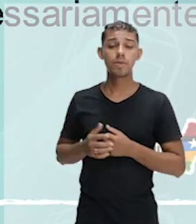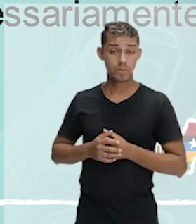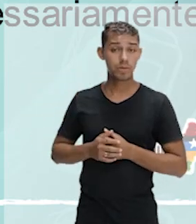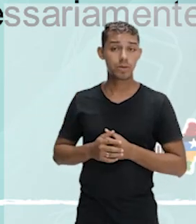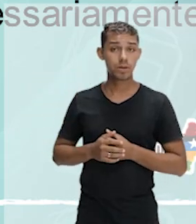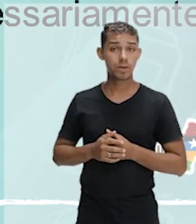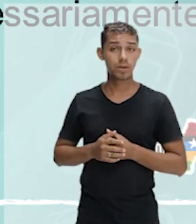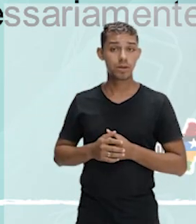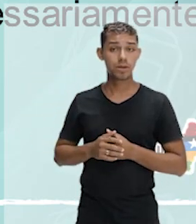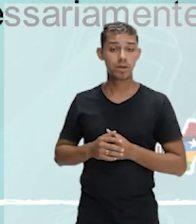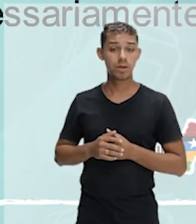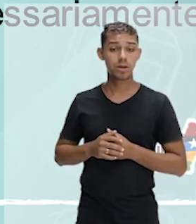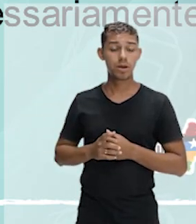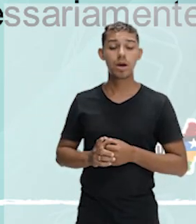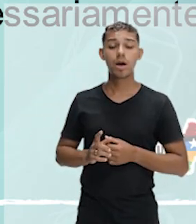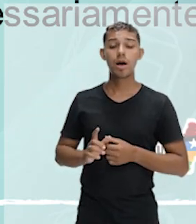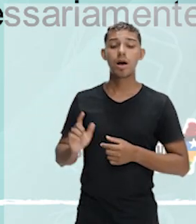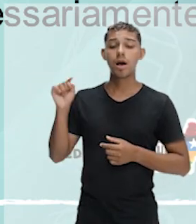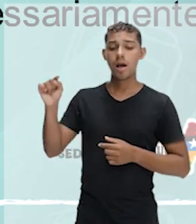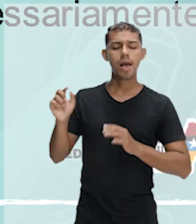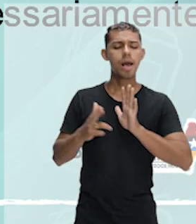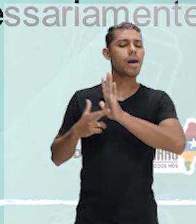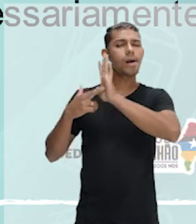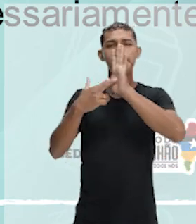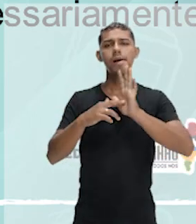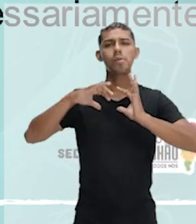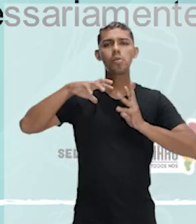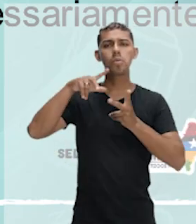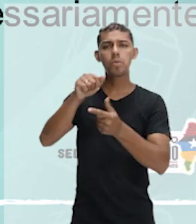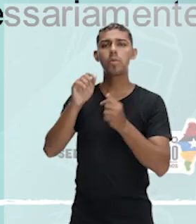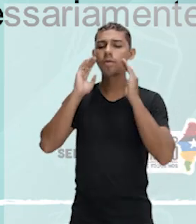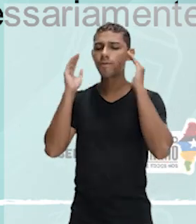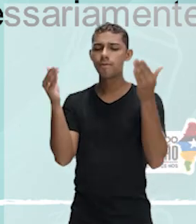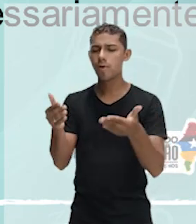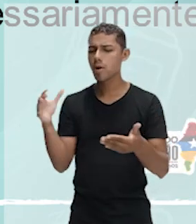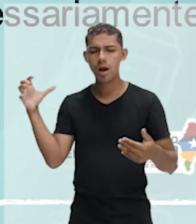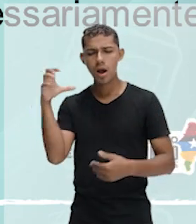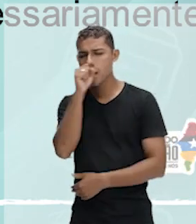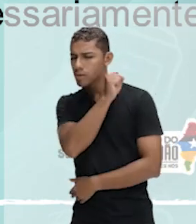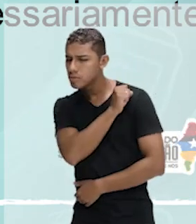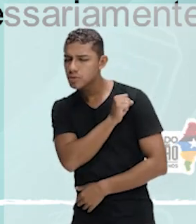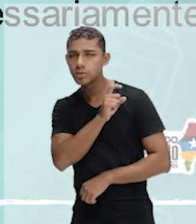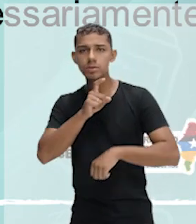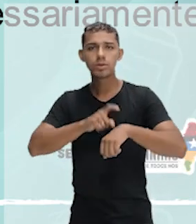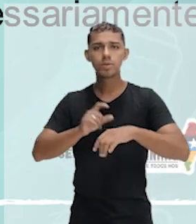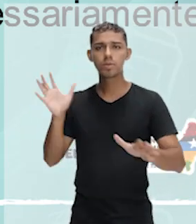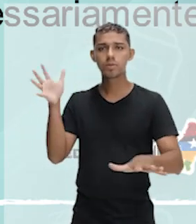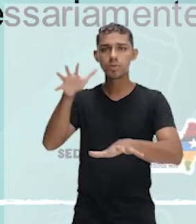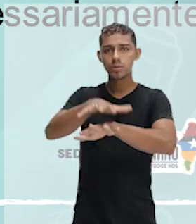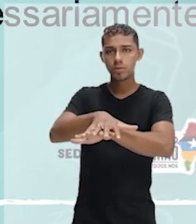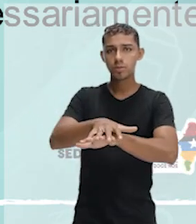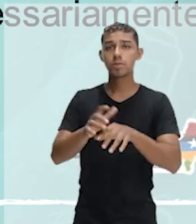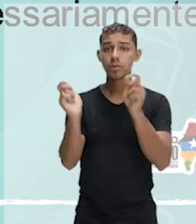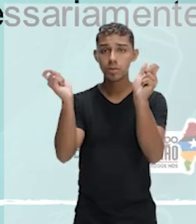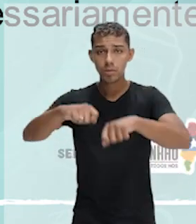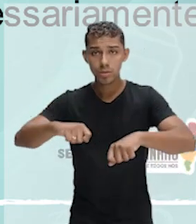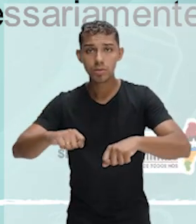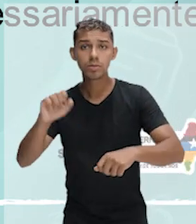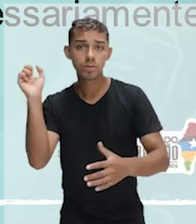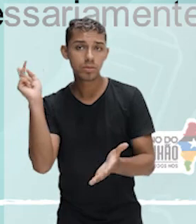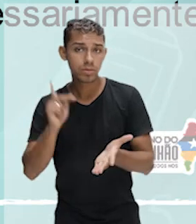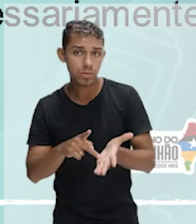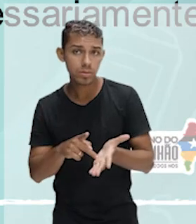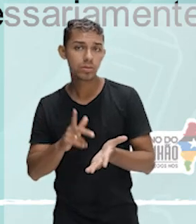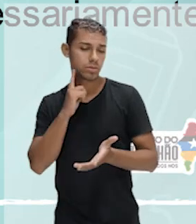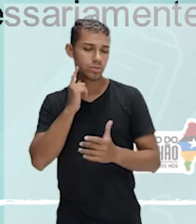referências mundiais quando o foco é agilidade e inclusão. E é possível se locomover